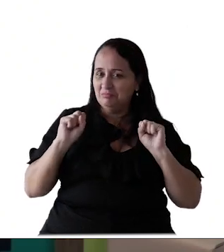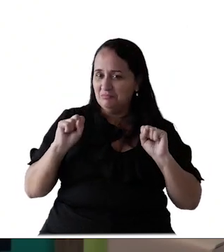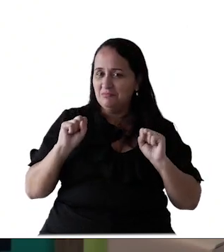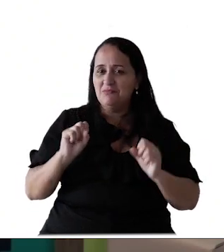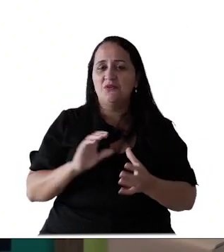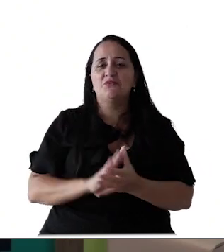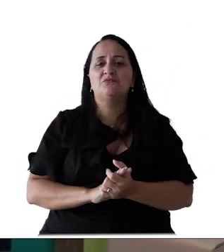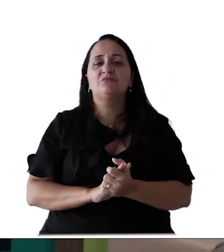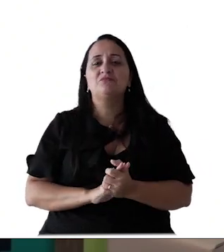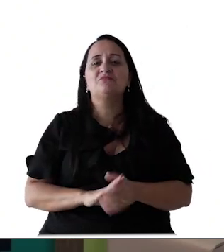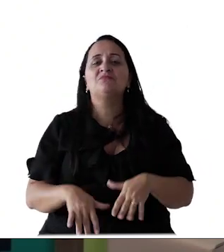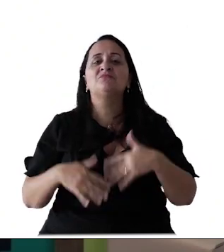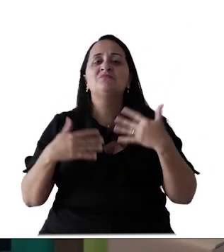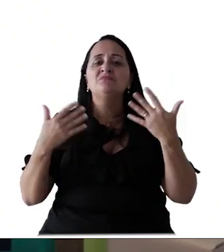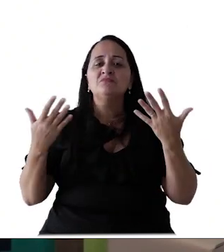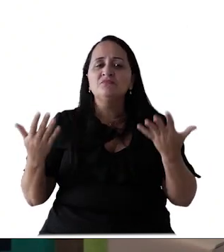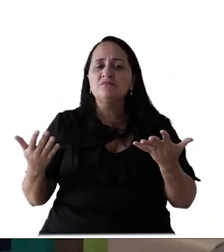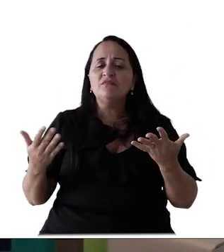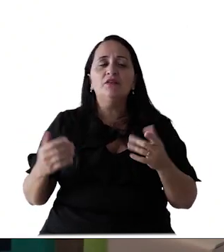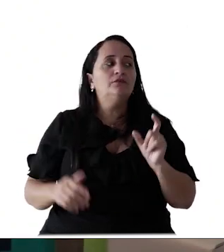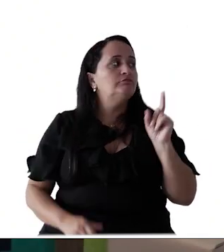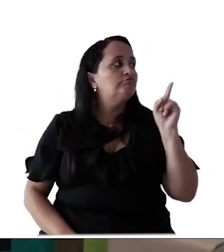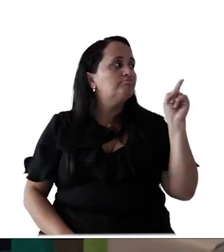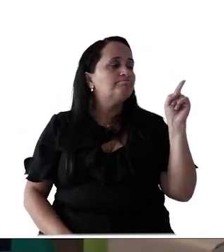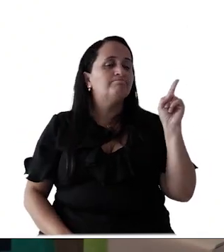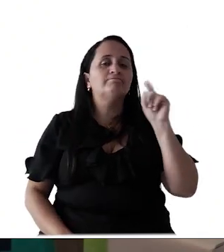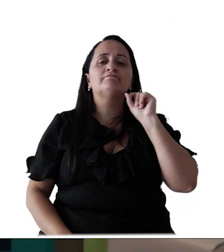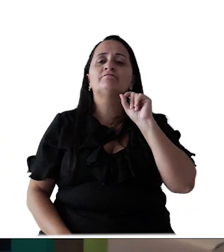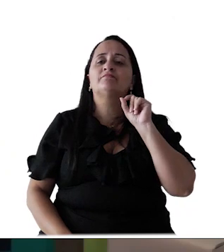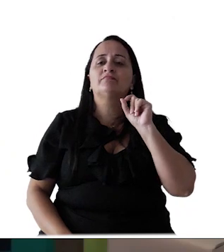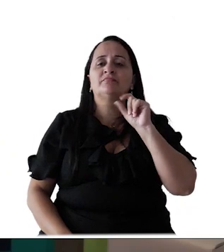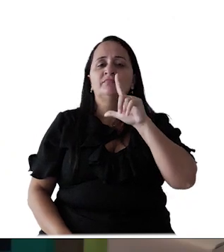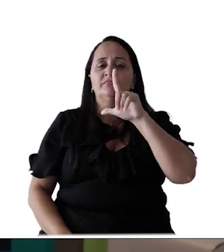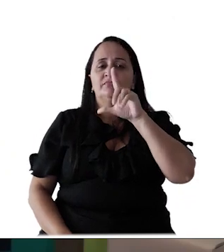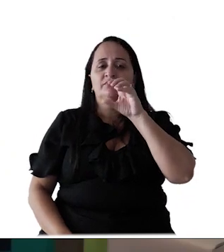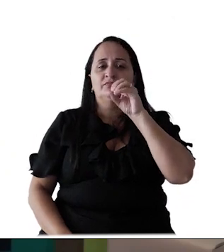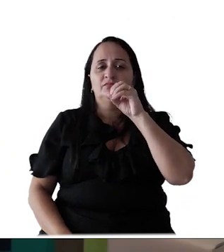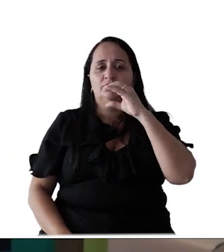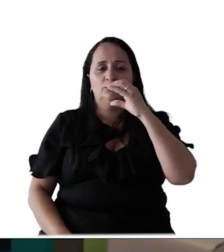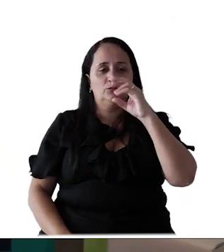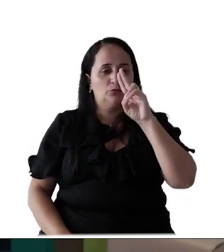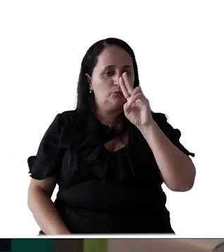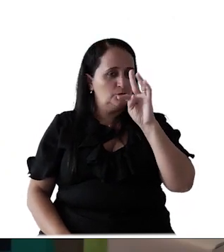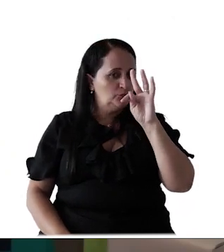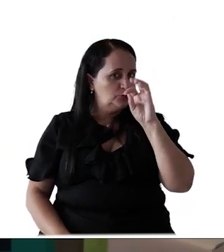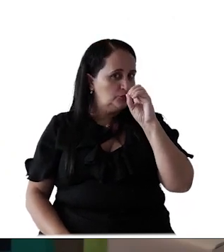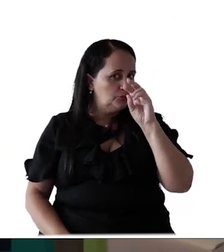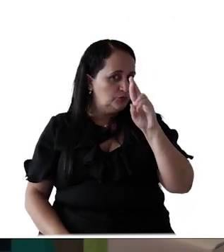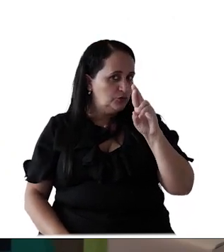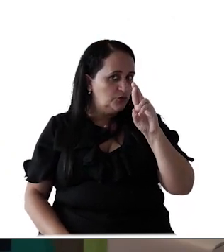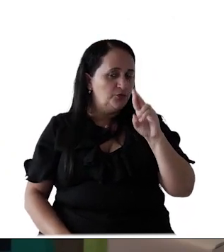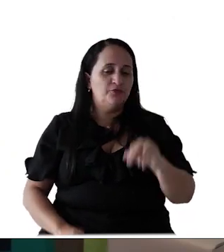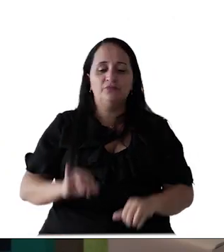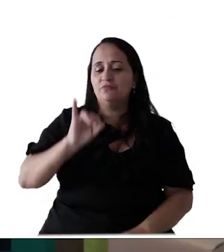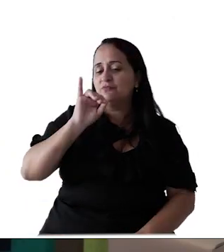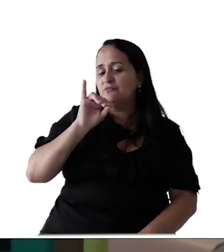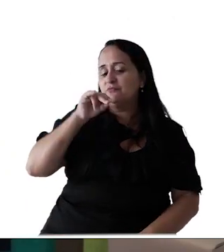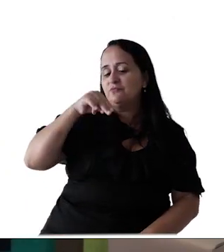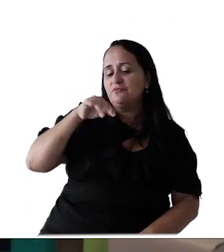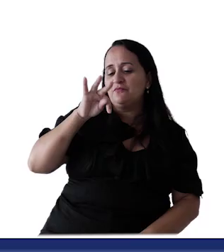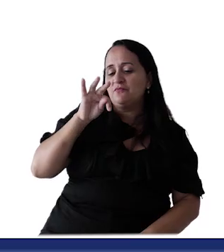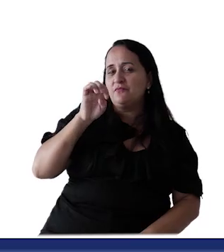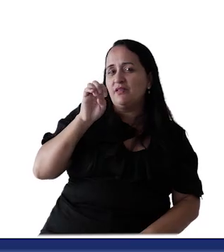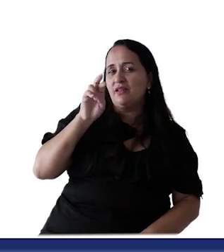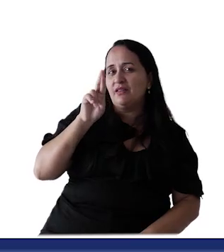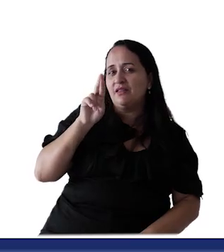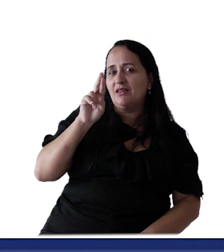os locutores e os interlocutores nesse diálogo, nessa situação comunicativa. Pois